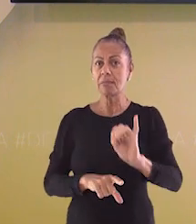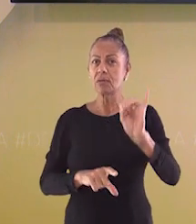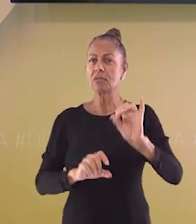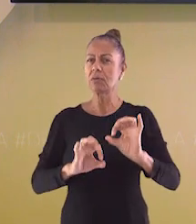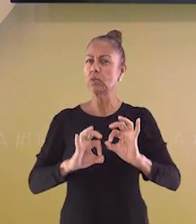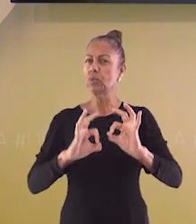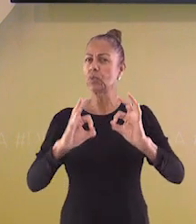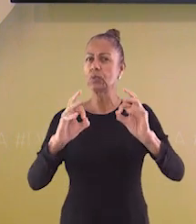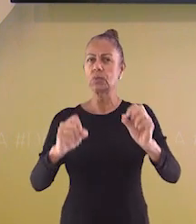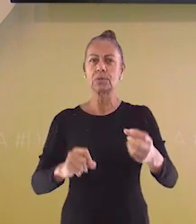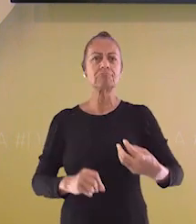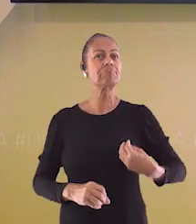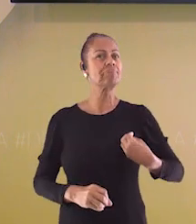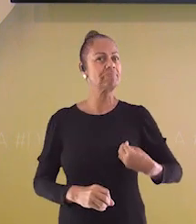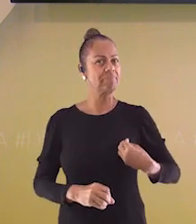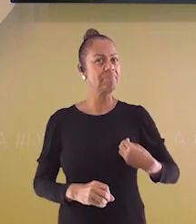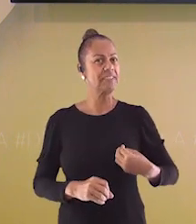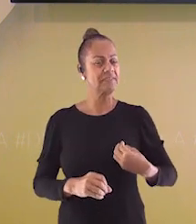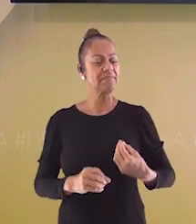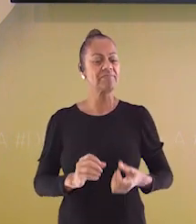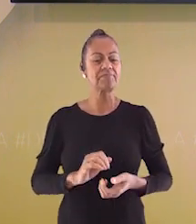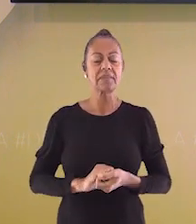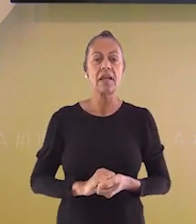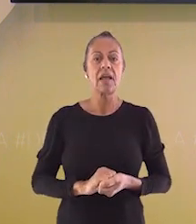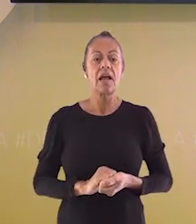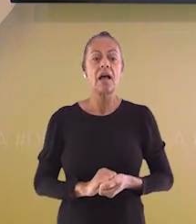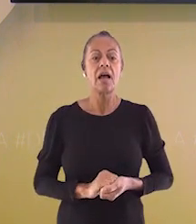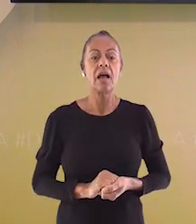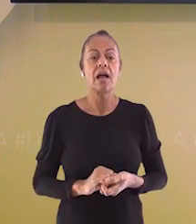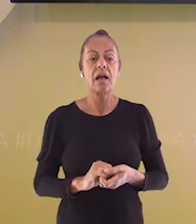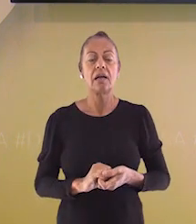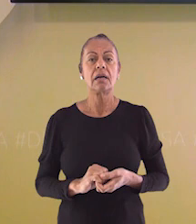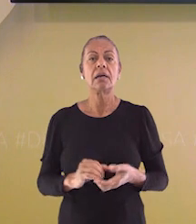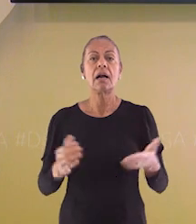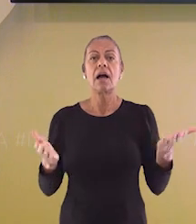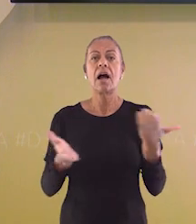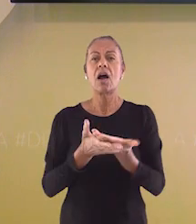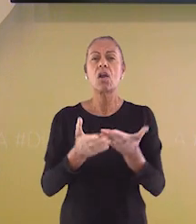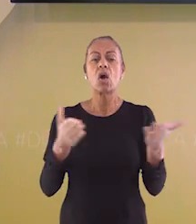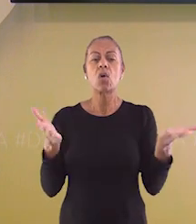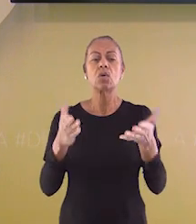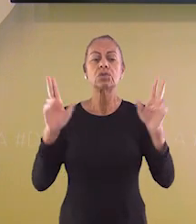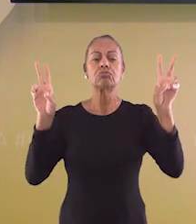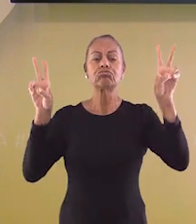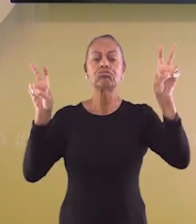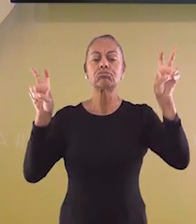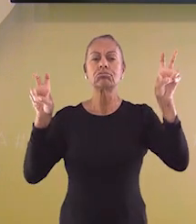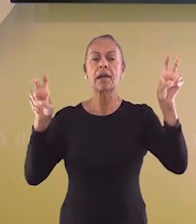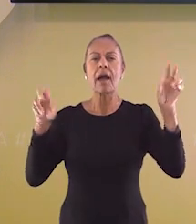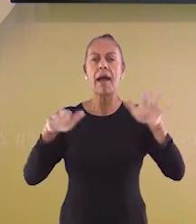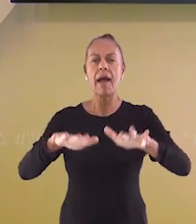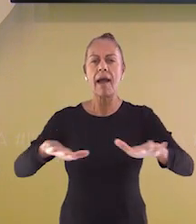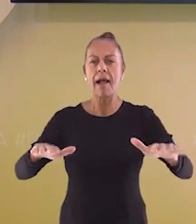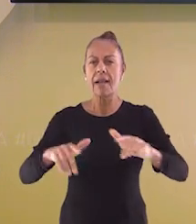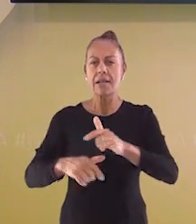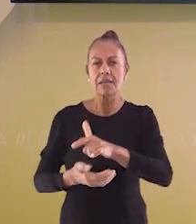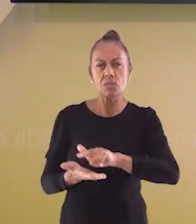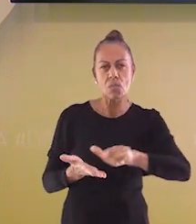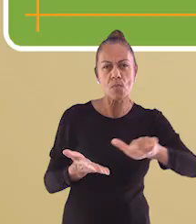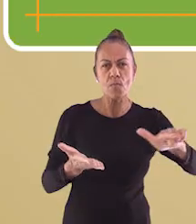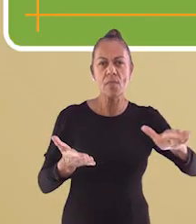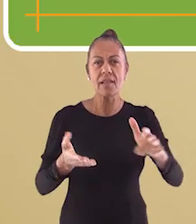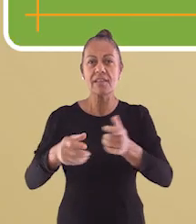seres vivos, tá? Nossa aula de hoje é essa aqui: limpeza e economia, produção de detergente caseiro. E eu espero que vocês